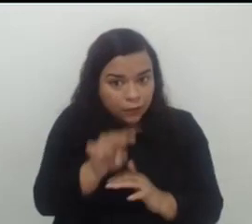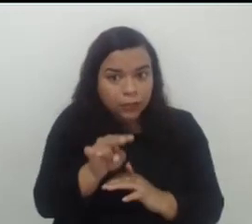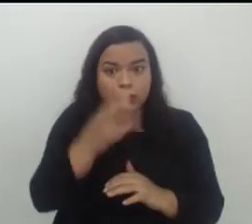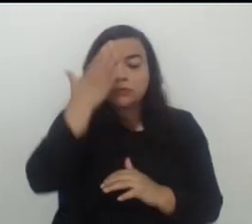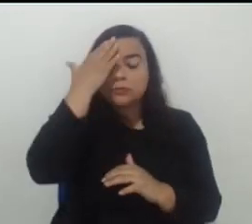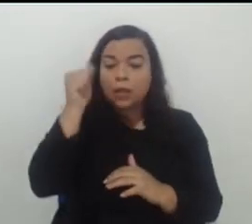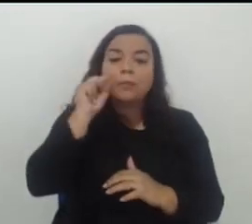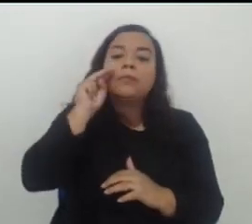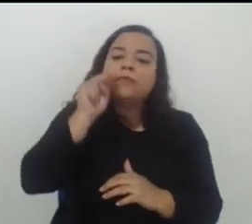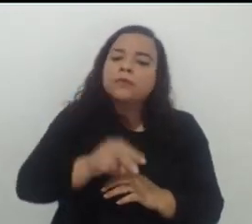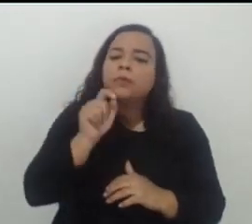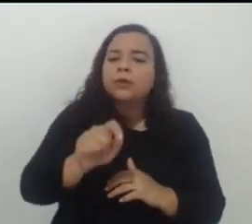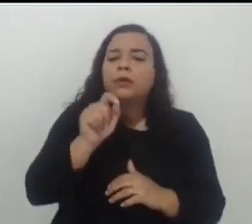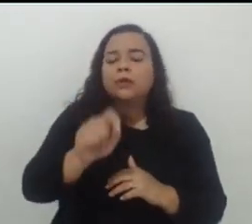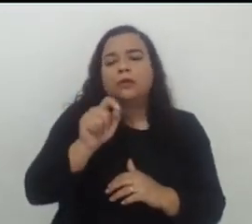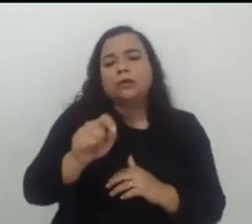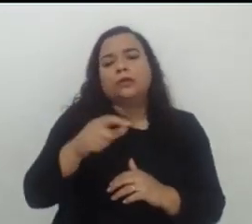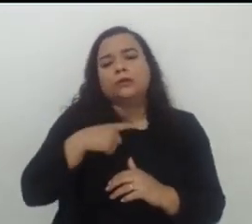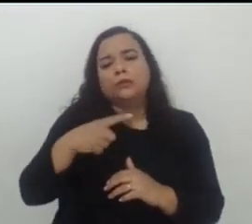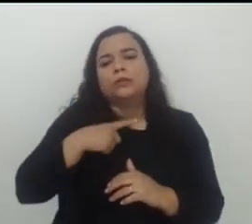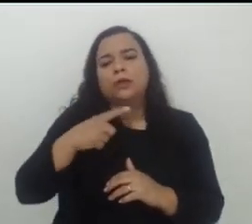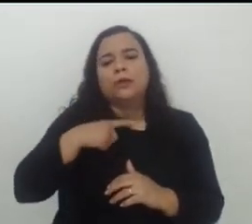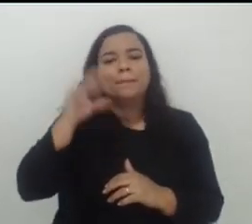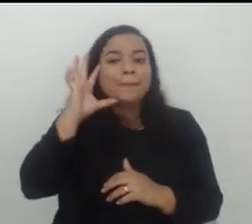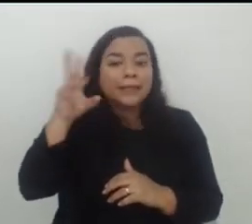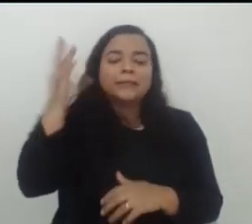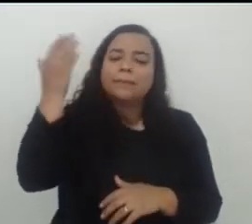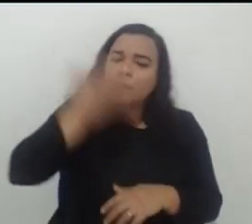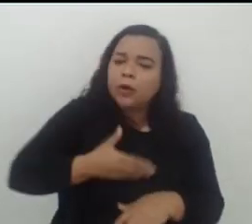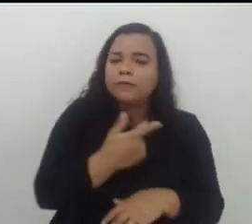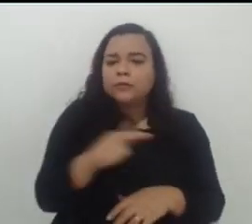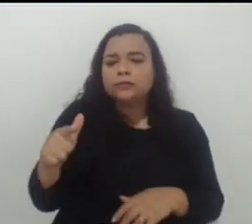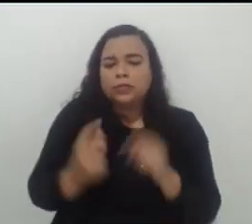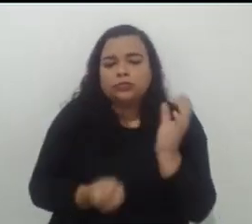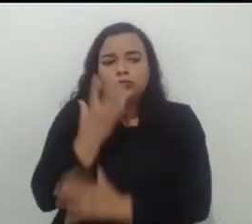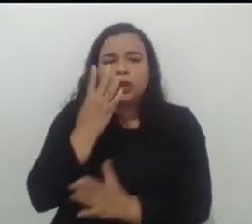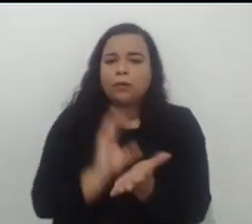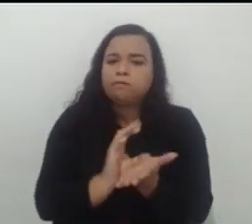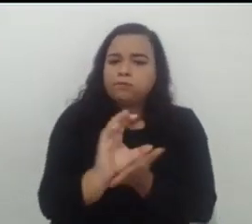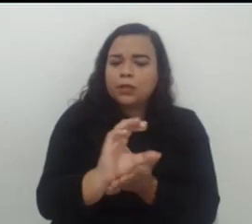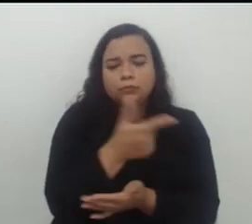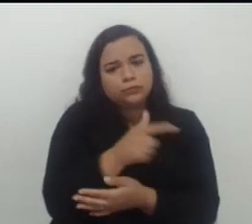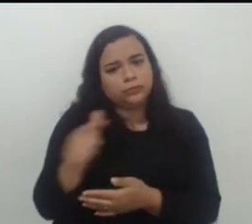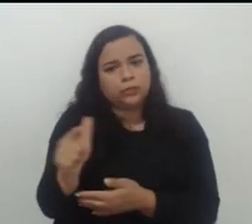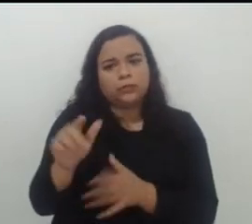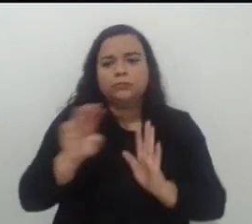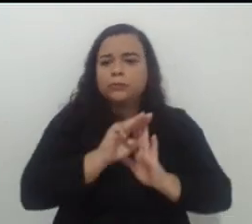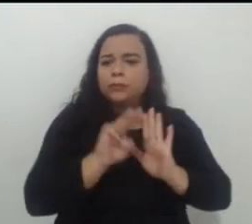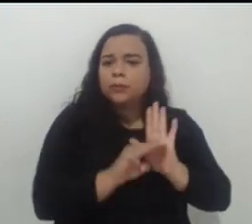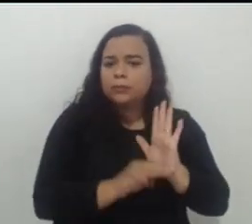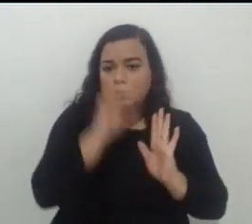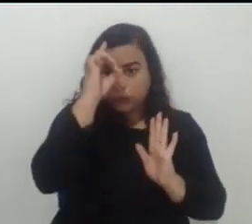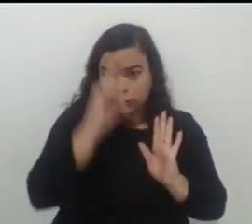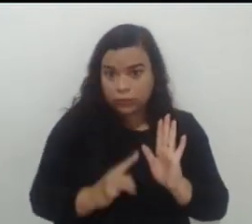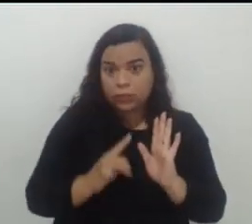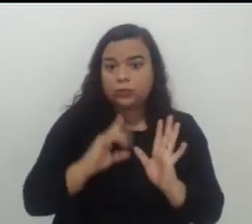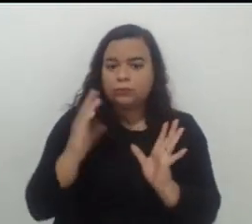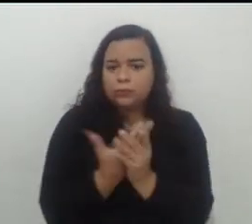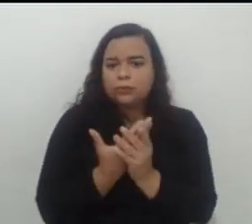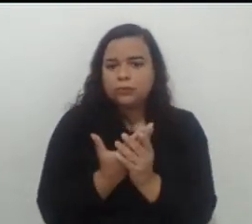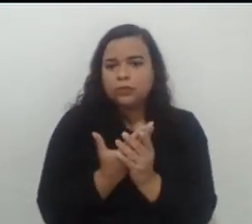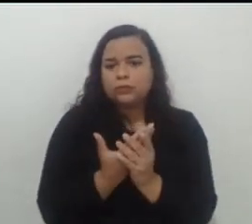entendendo-se que a má apreciação de prova não gera ação rescisória. Manual de Direito Processual está